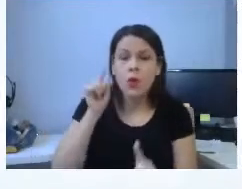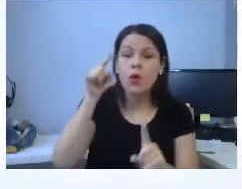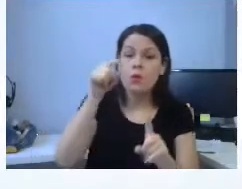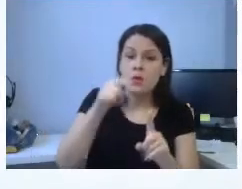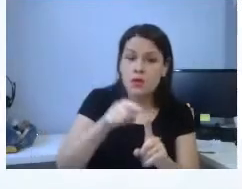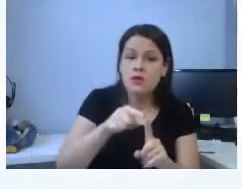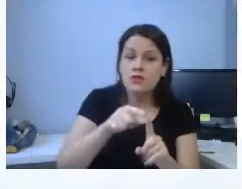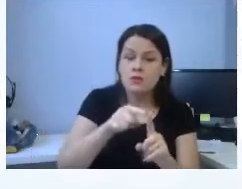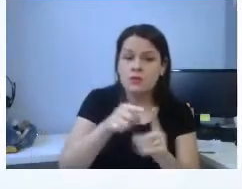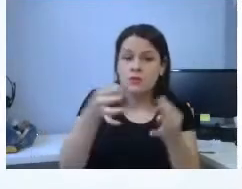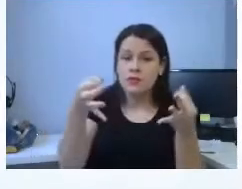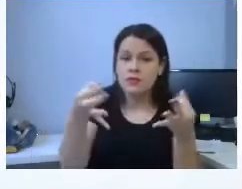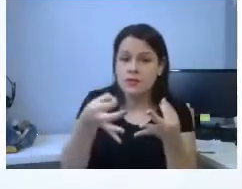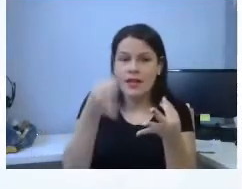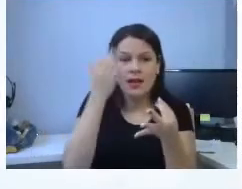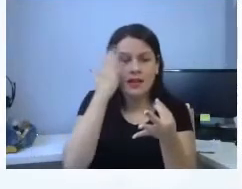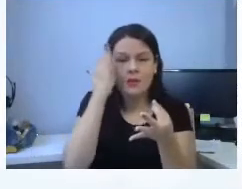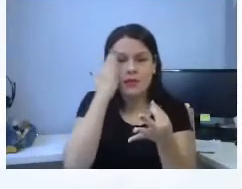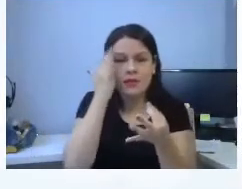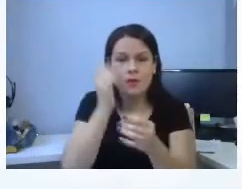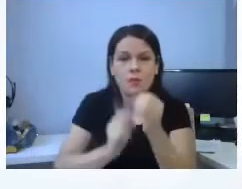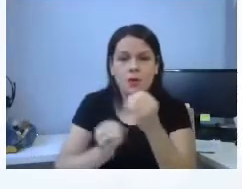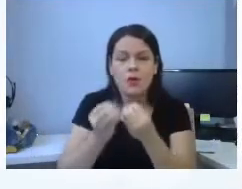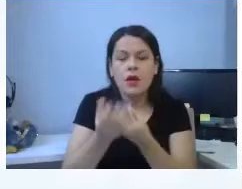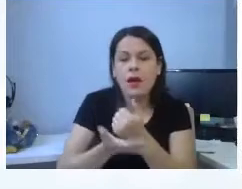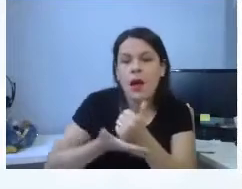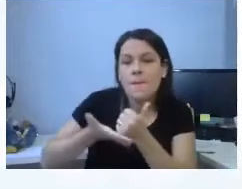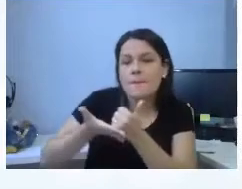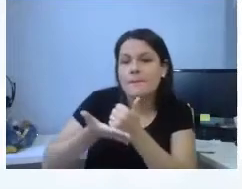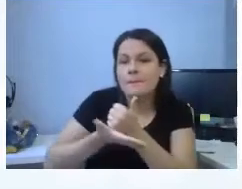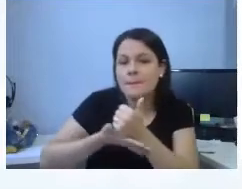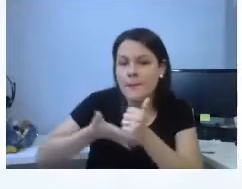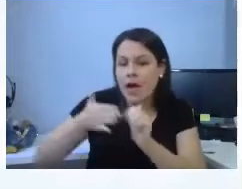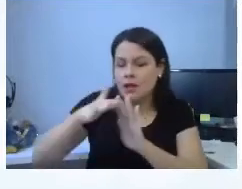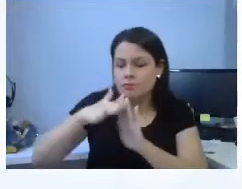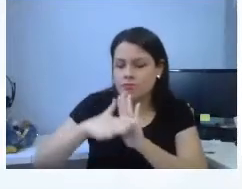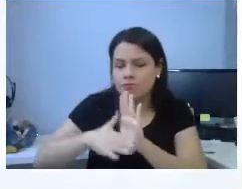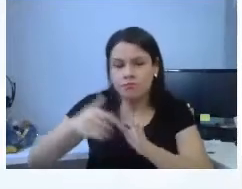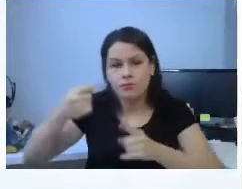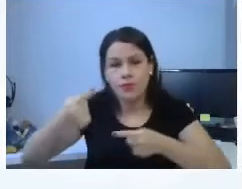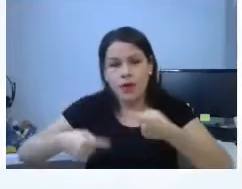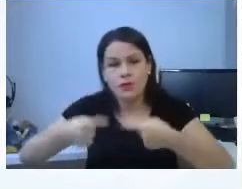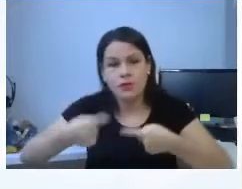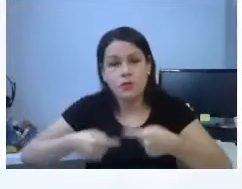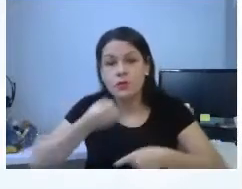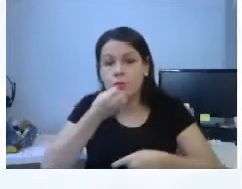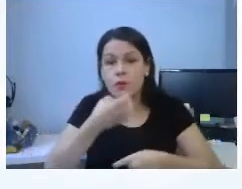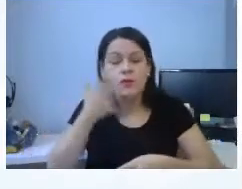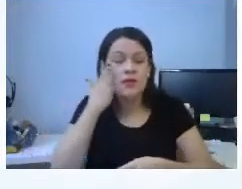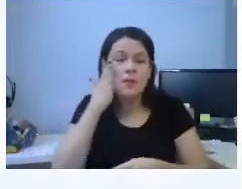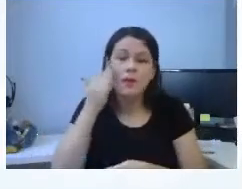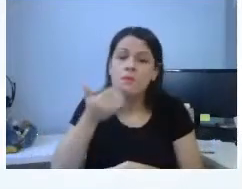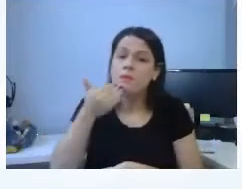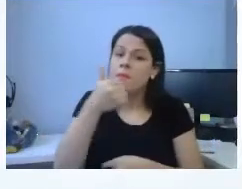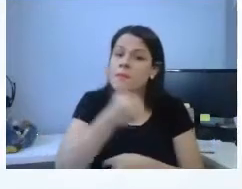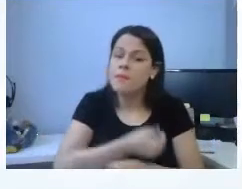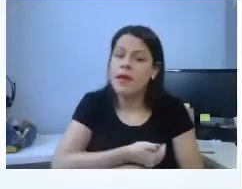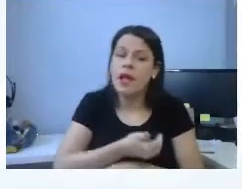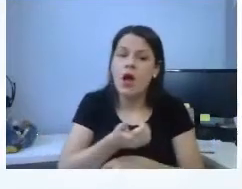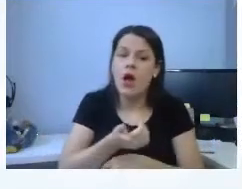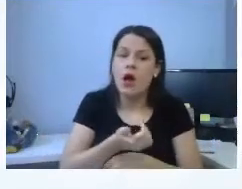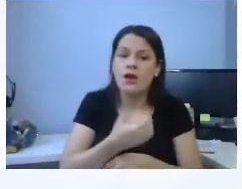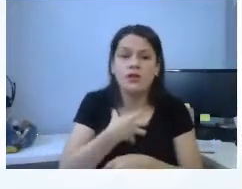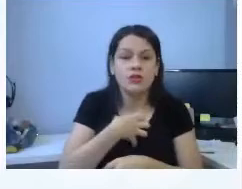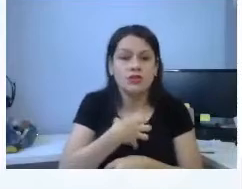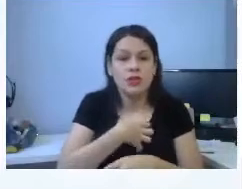são os pontos basilares para a discussão da gente nortear melhor a prestação do